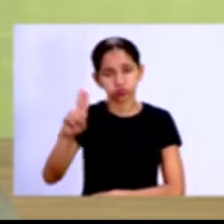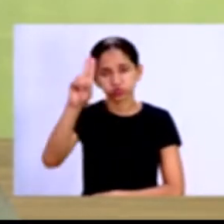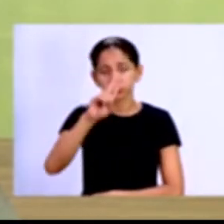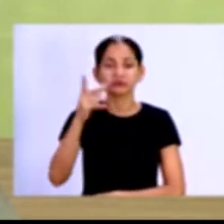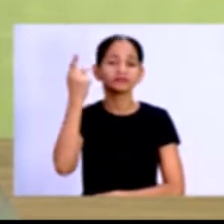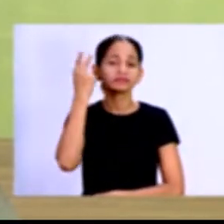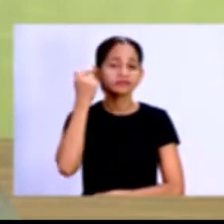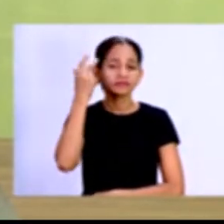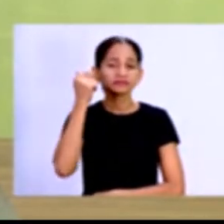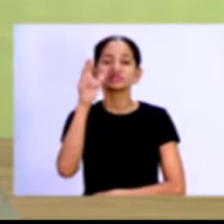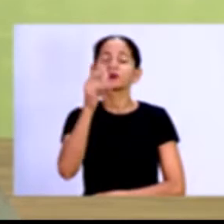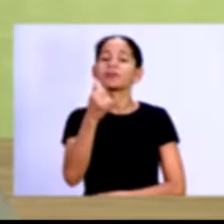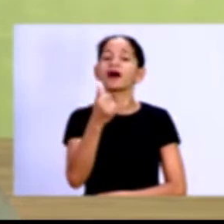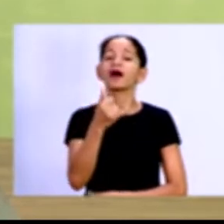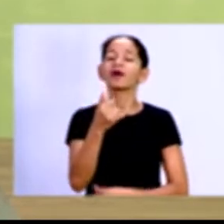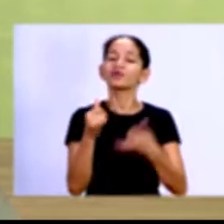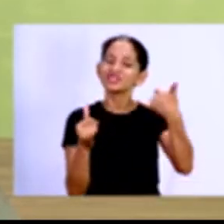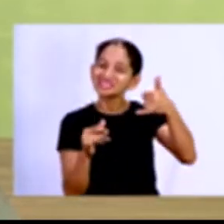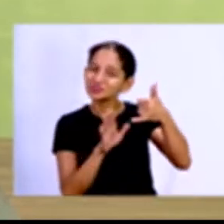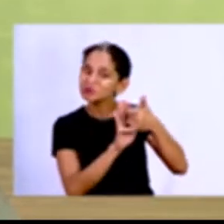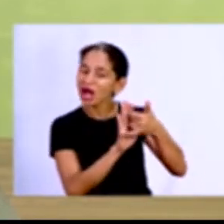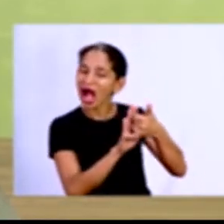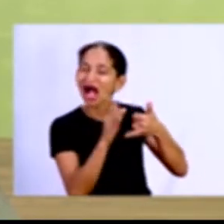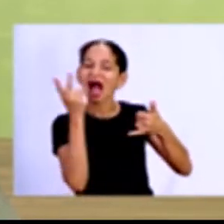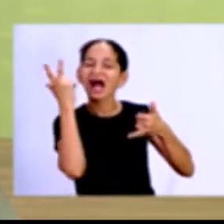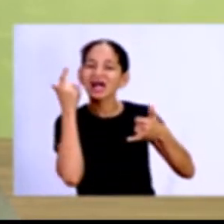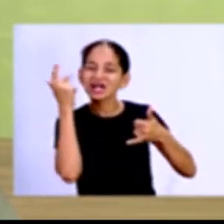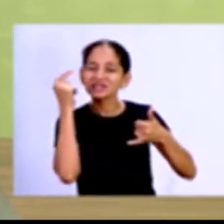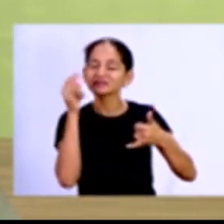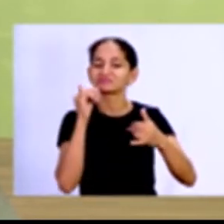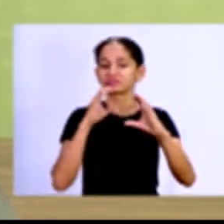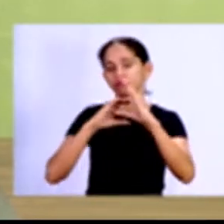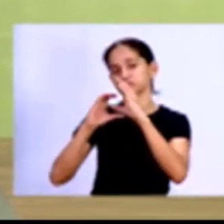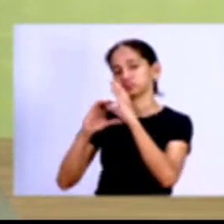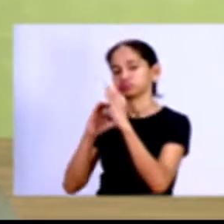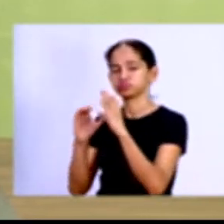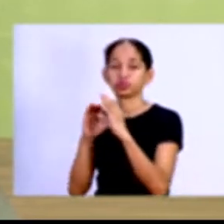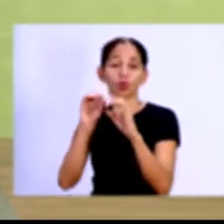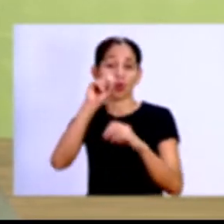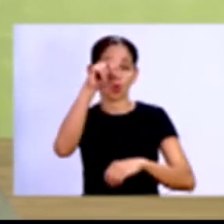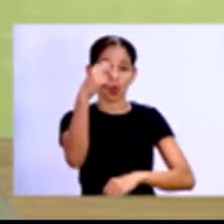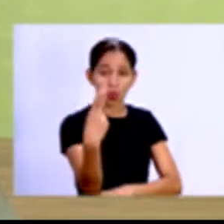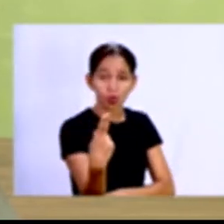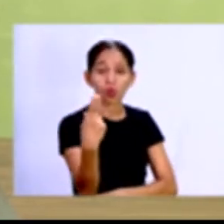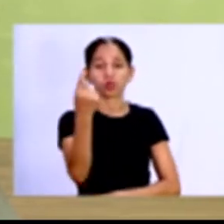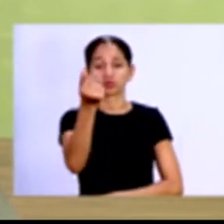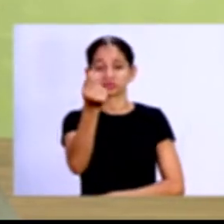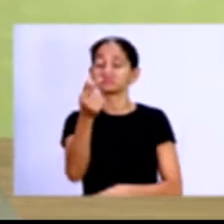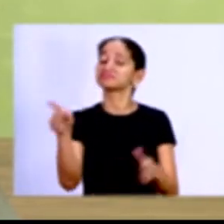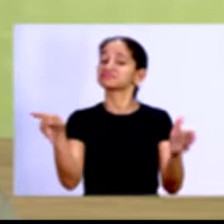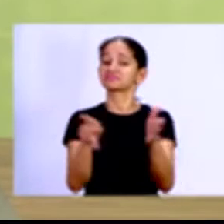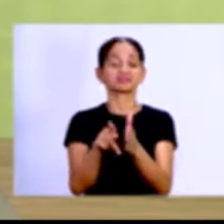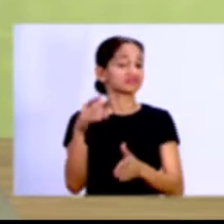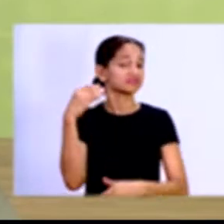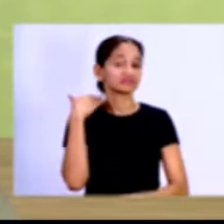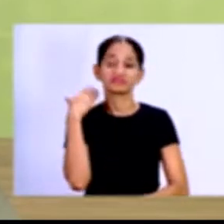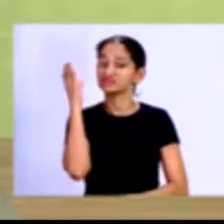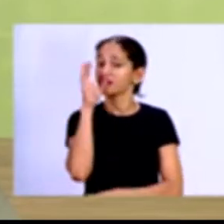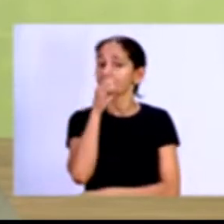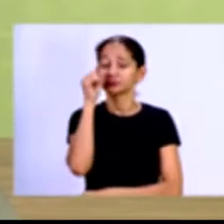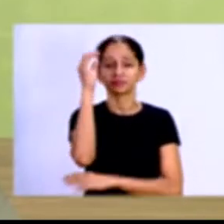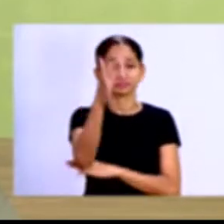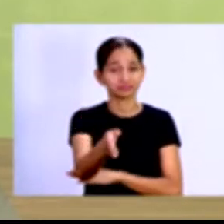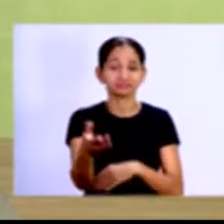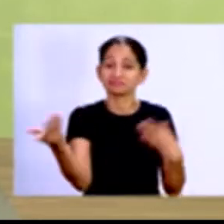nos smartphones, né, para fazer essas comunicações, essas transações financeiras, comerciais,